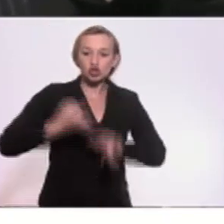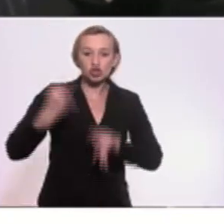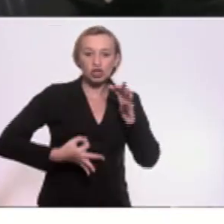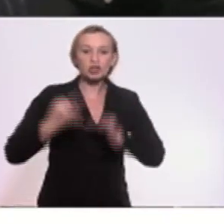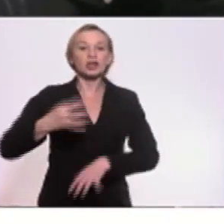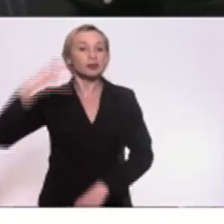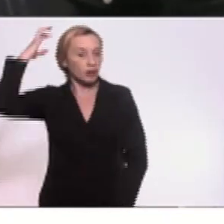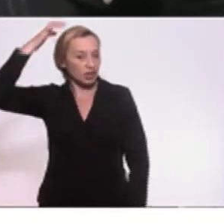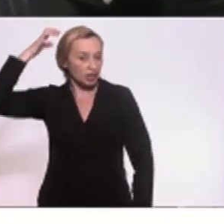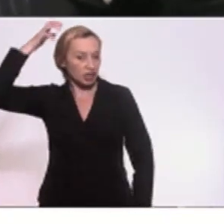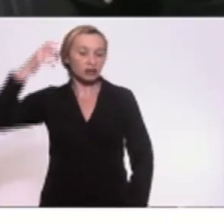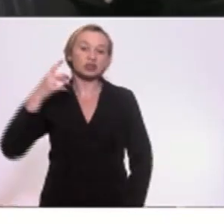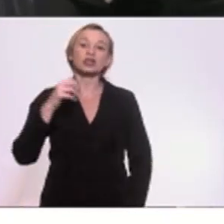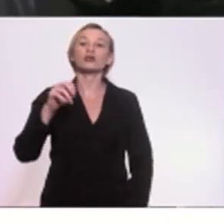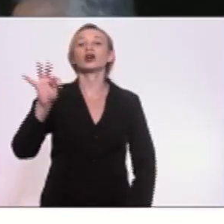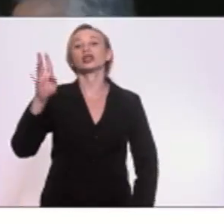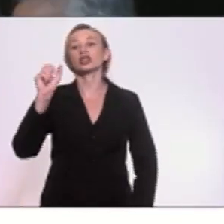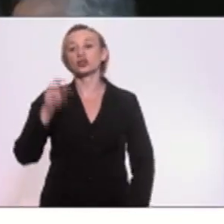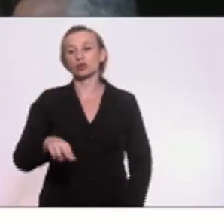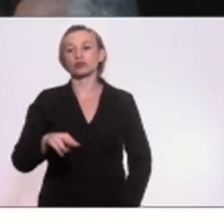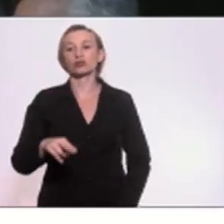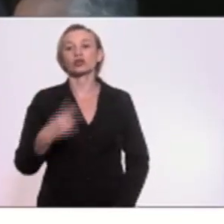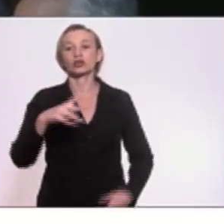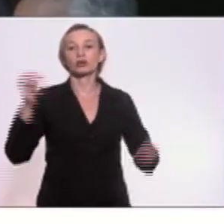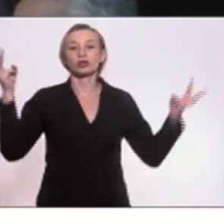para Marielle e para o Anderson.